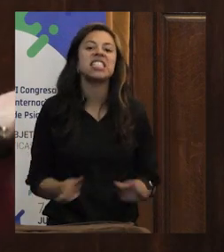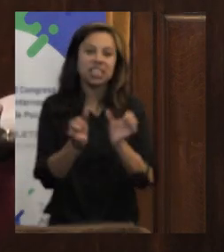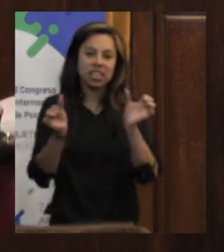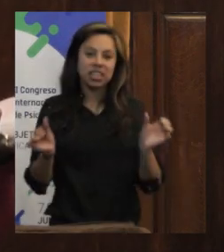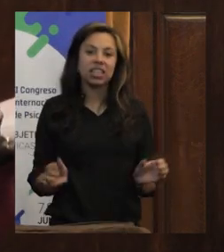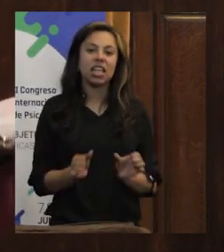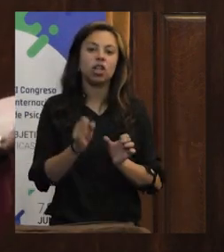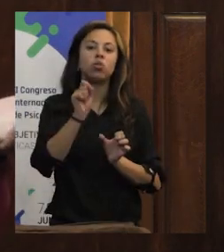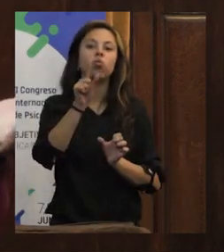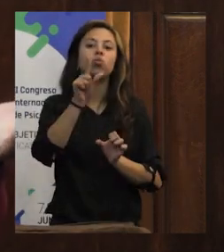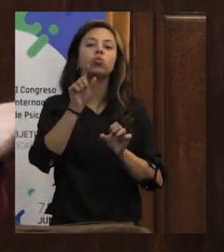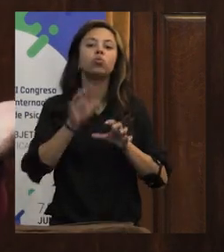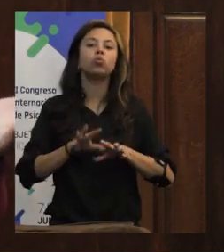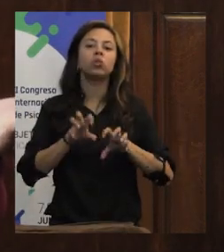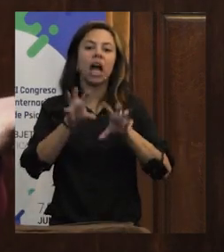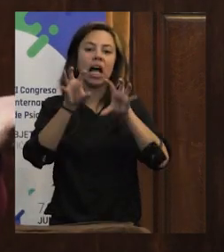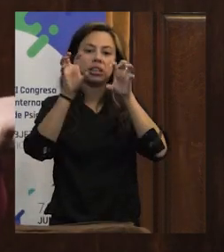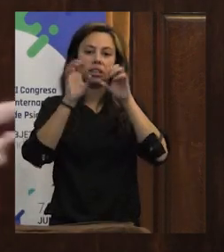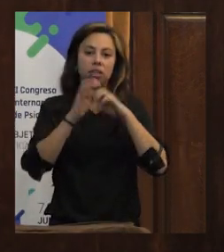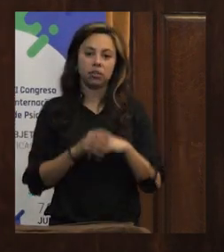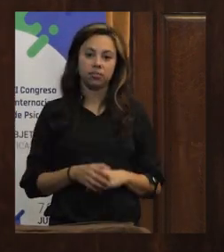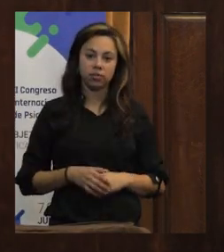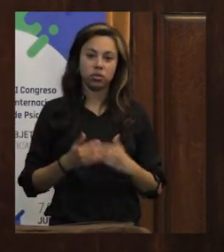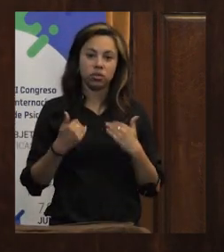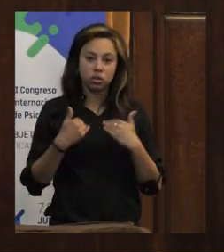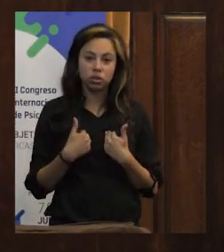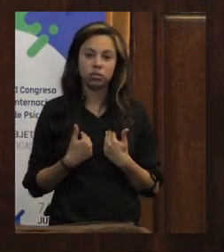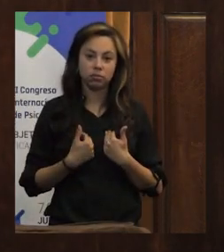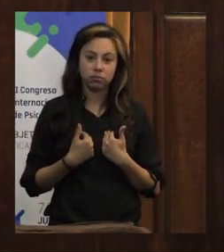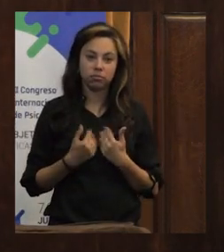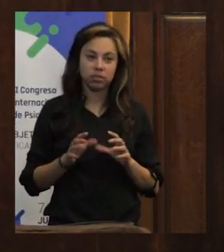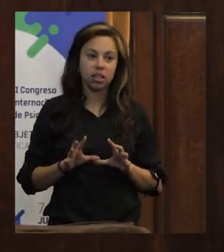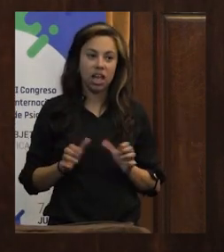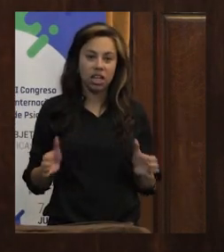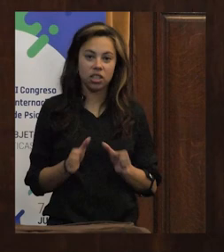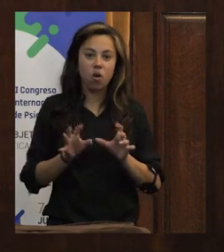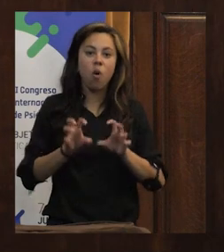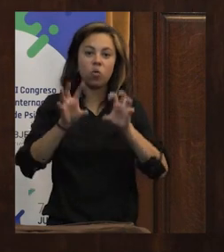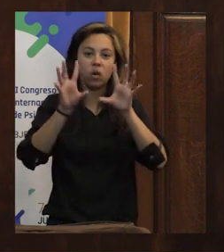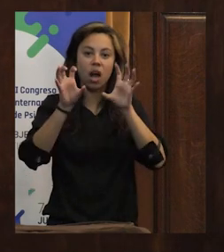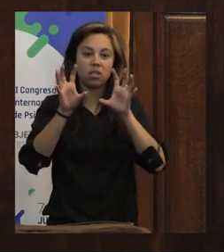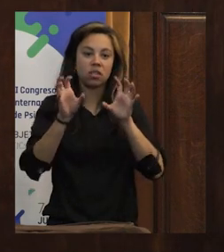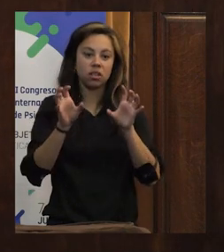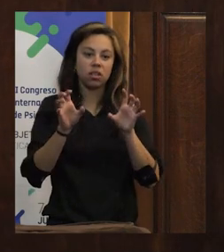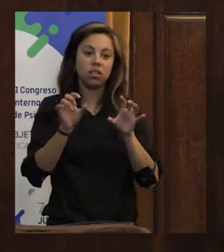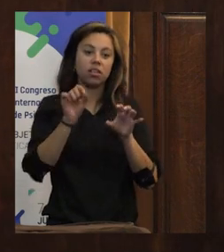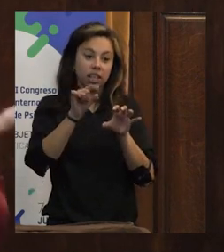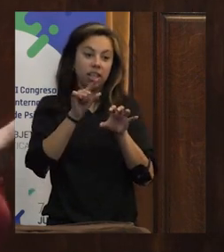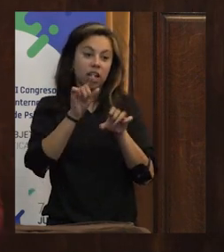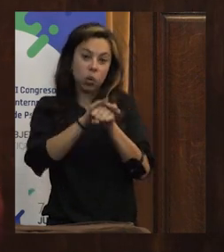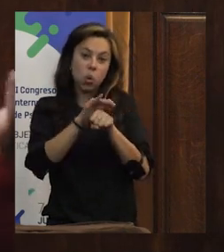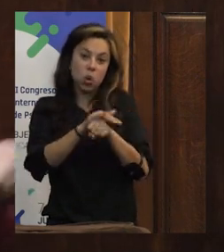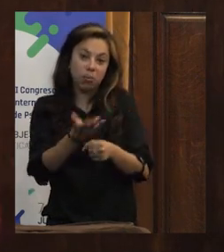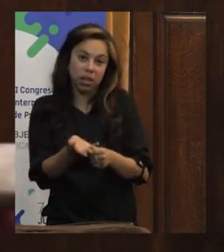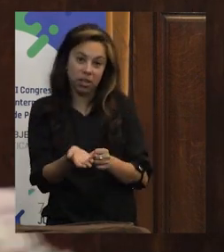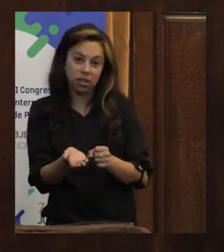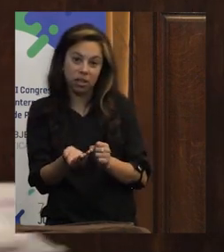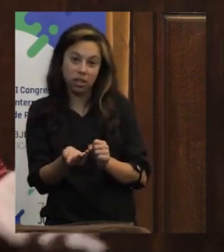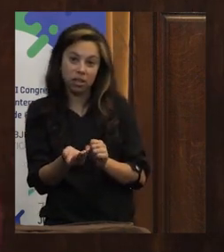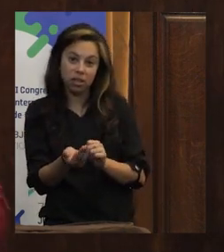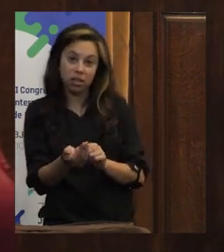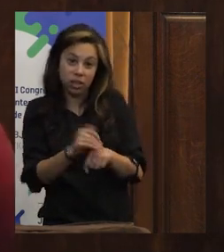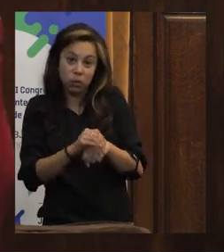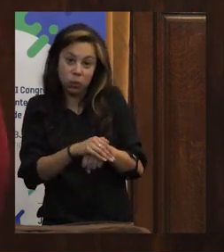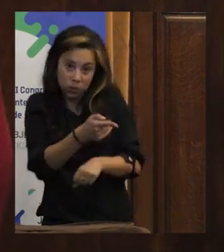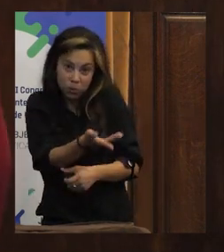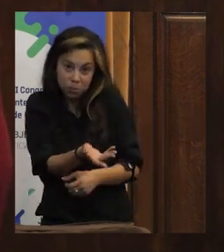de culpabilização. Né? Ok? E ok, se foi um câncer de pele, talvez e se este é um